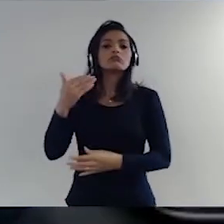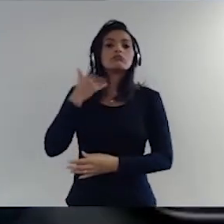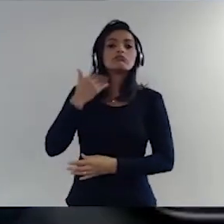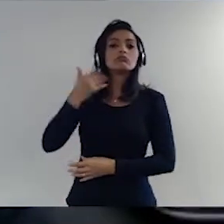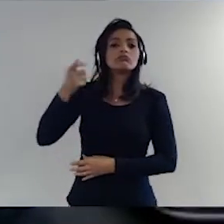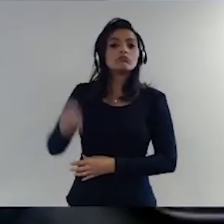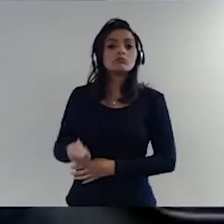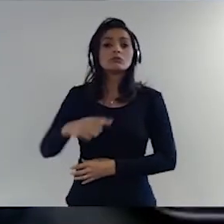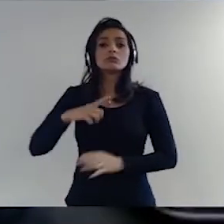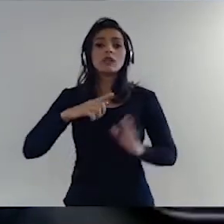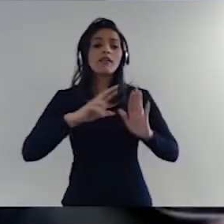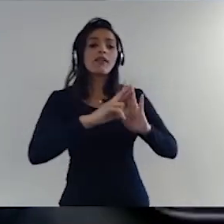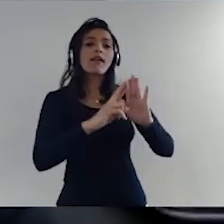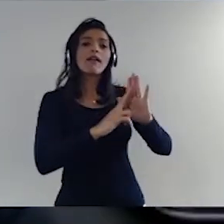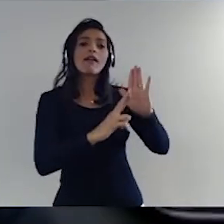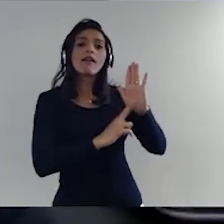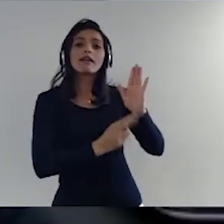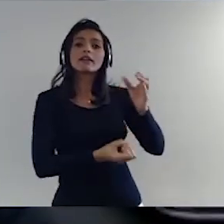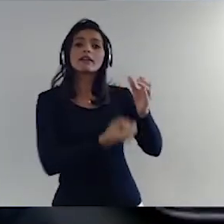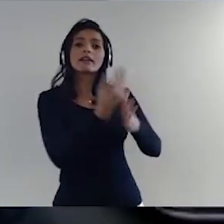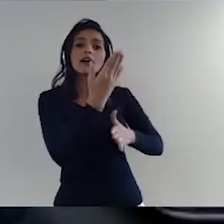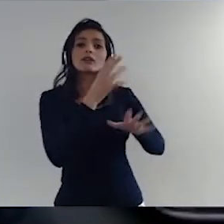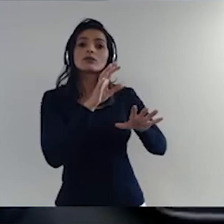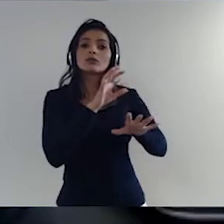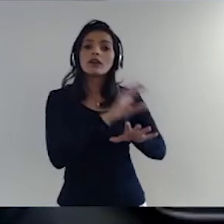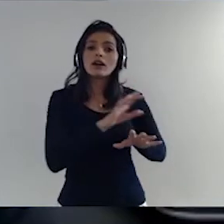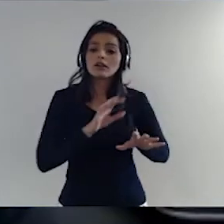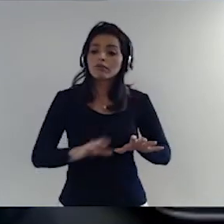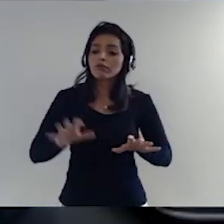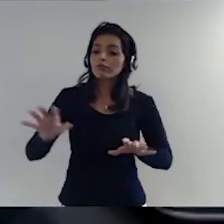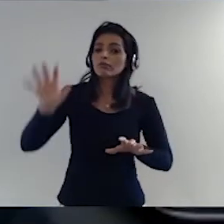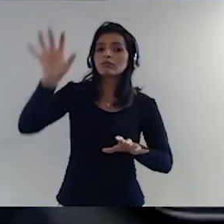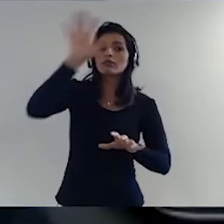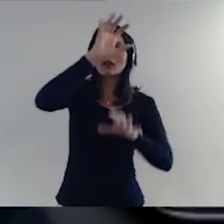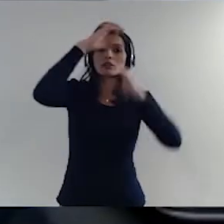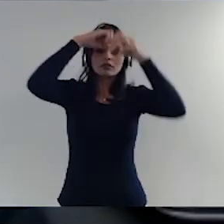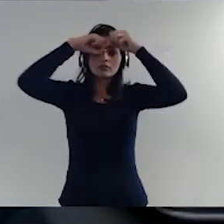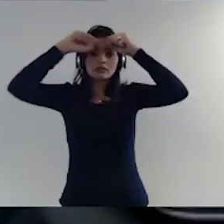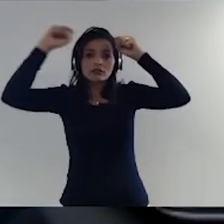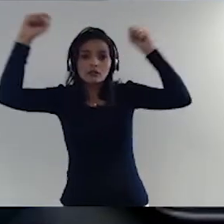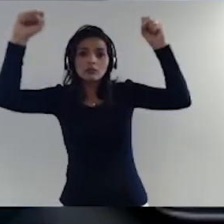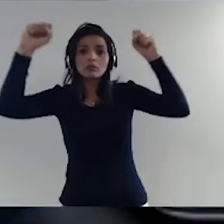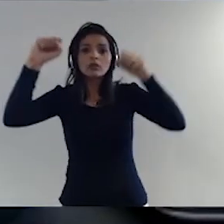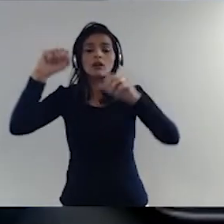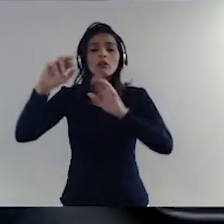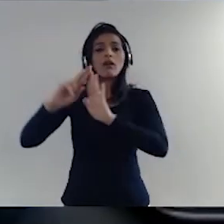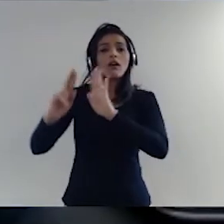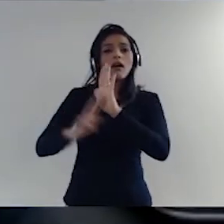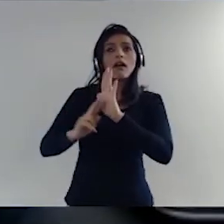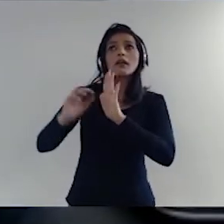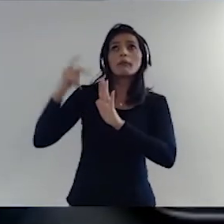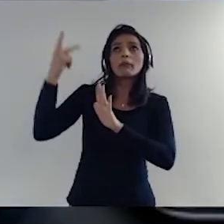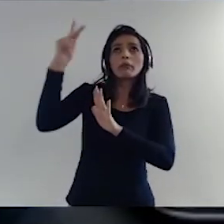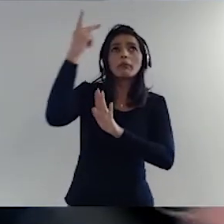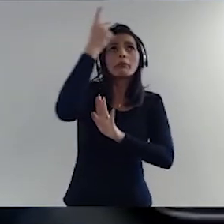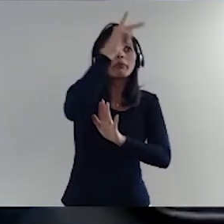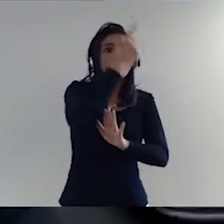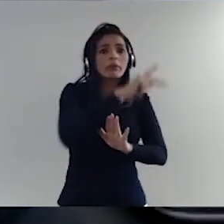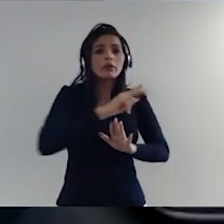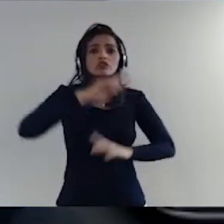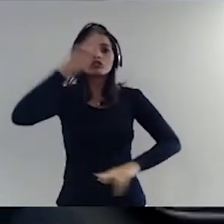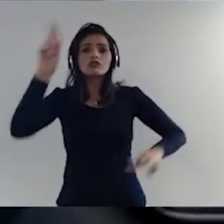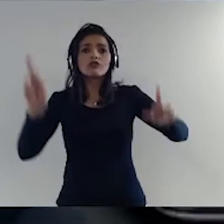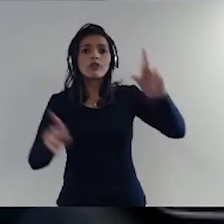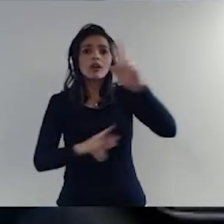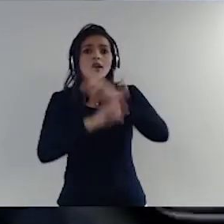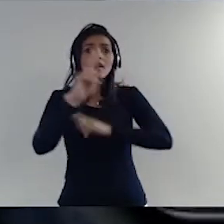regramentos estabelecidos por cada um dos tribunais, de normas que não são padronizadas e que,